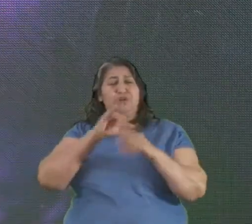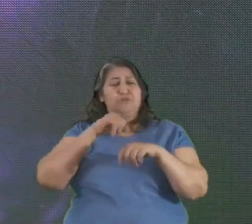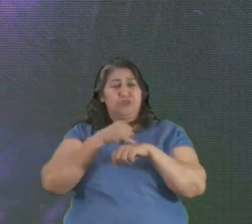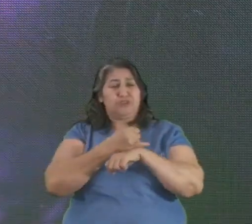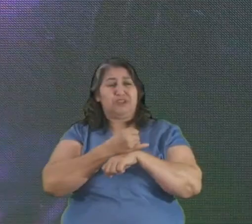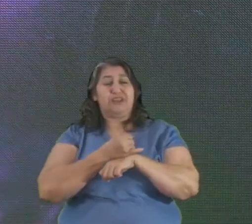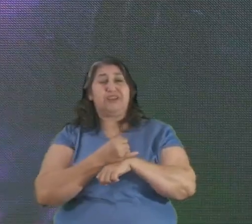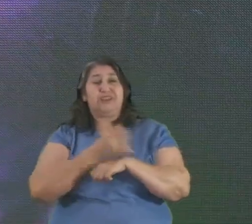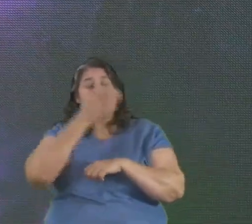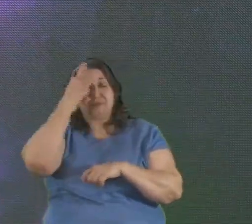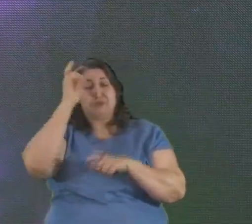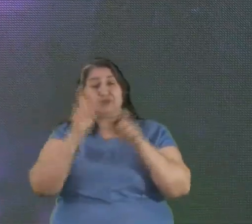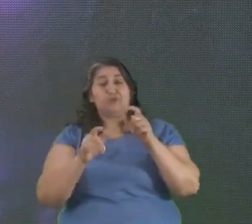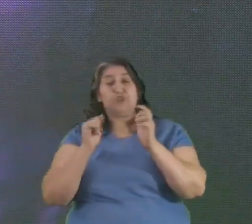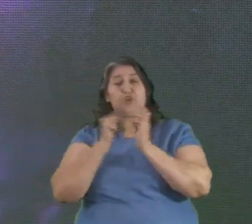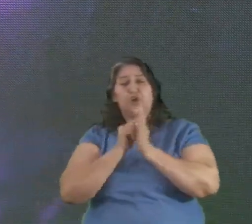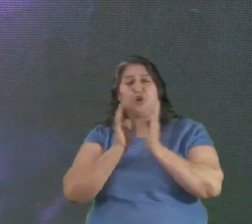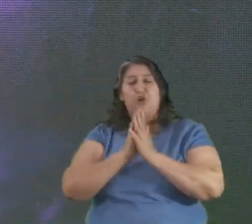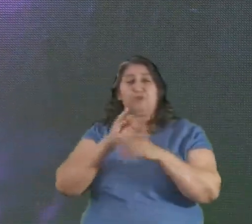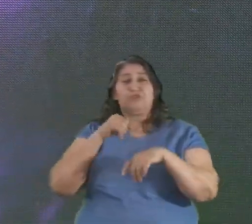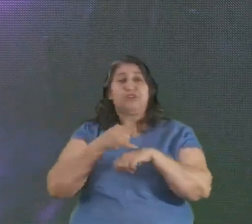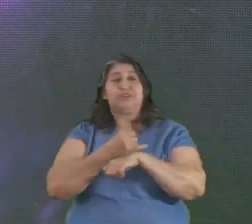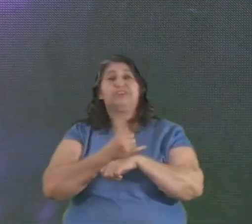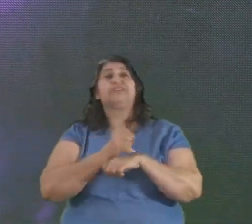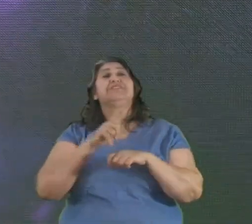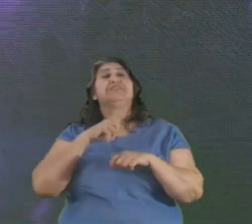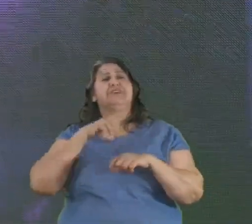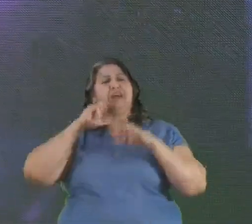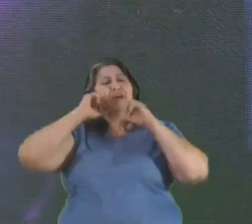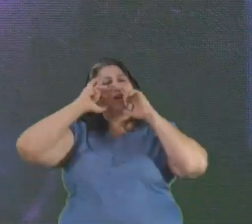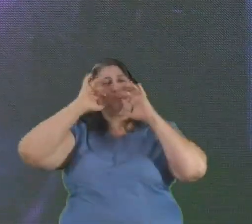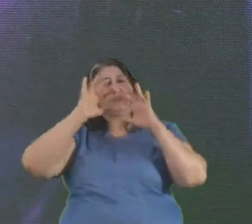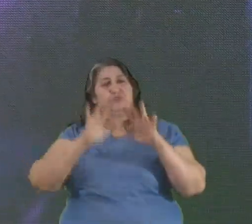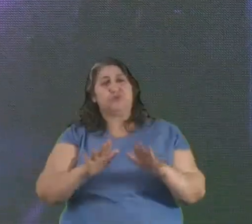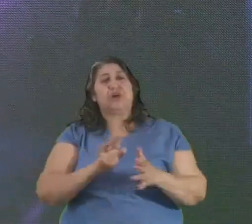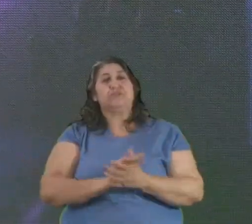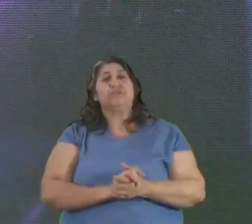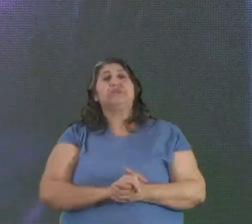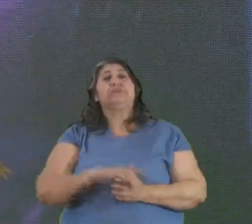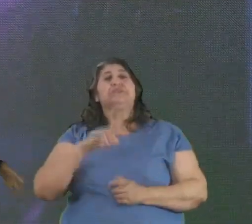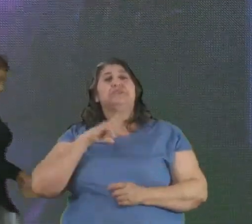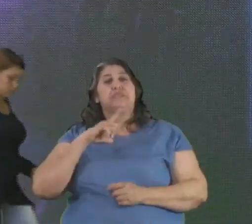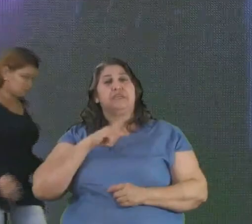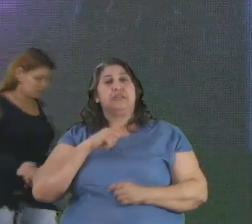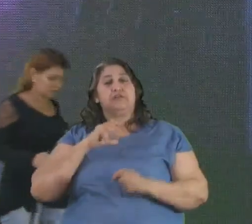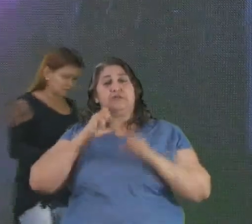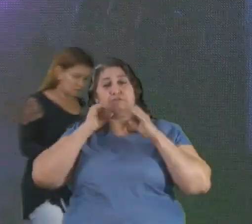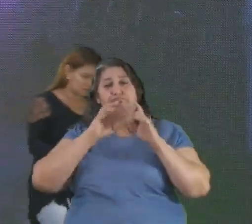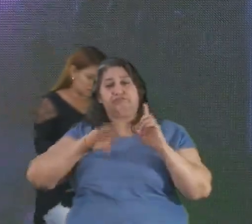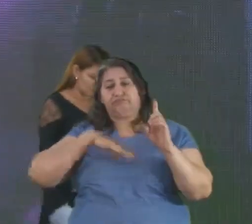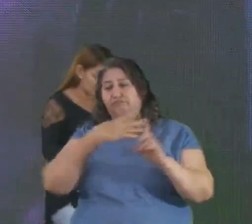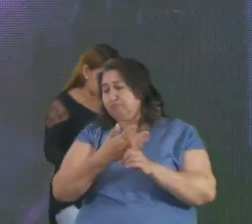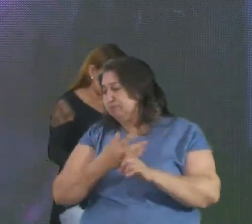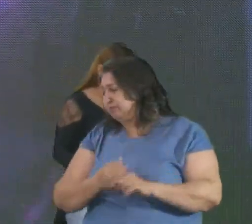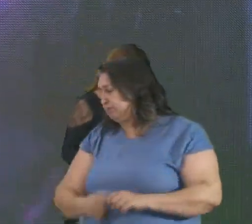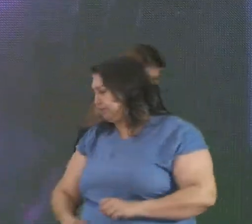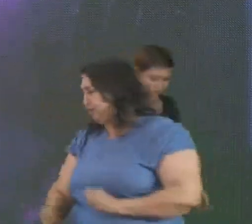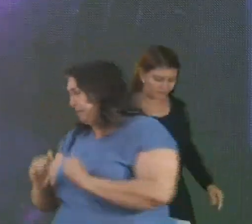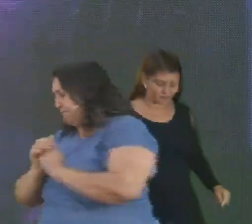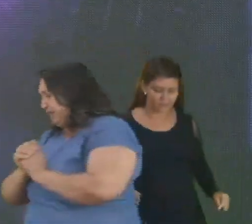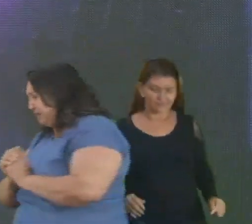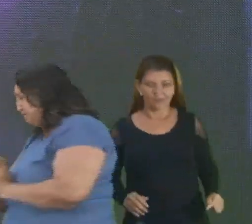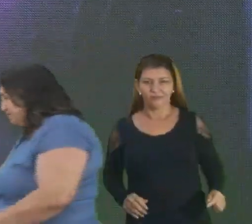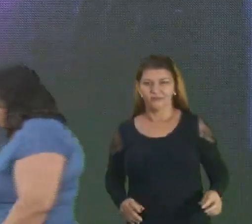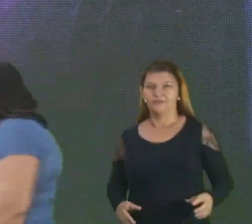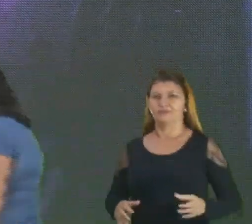Aqueles que oram por Jerusalém serão abençoados e serão prósperos. Quantos dizem amém?